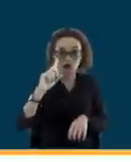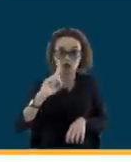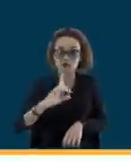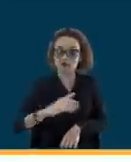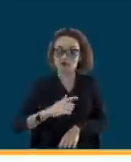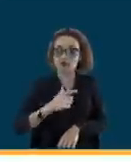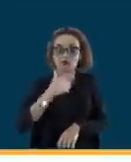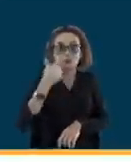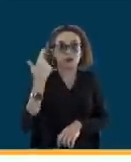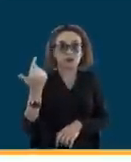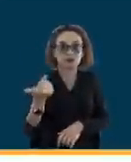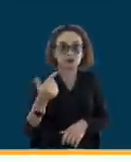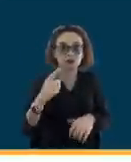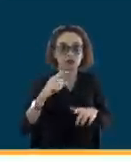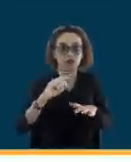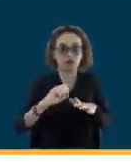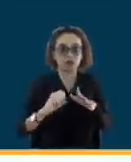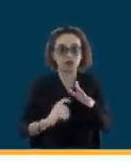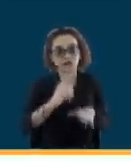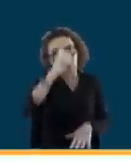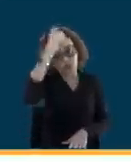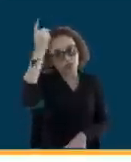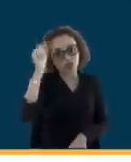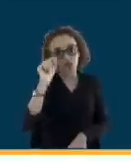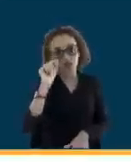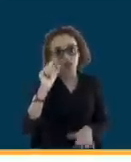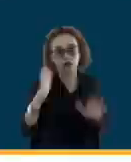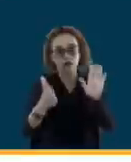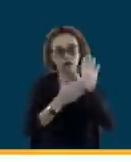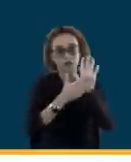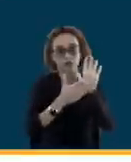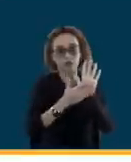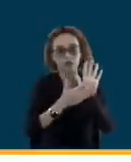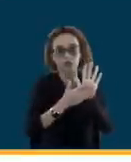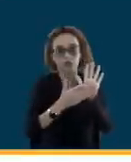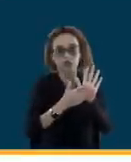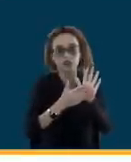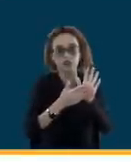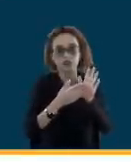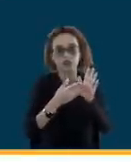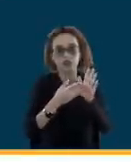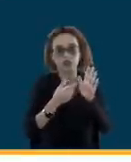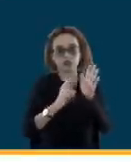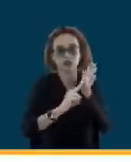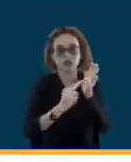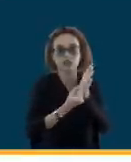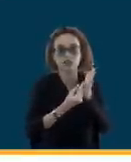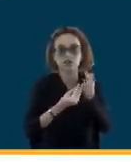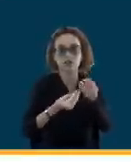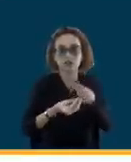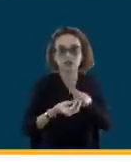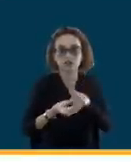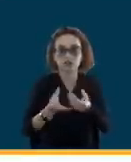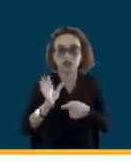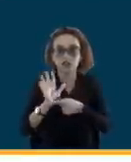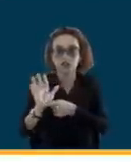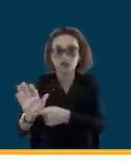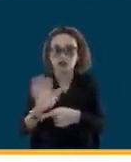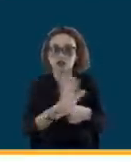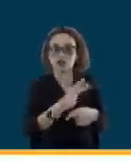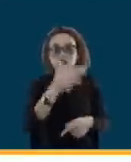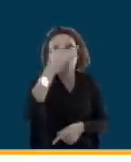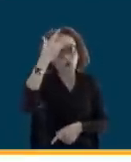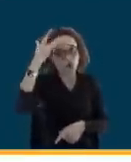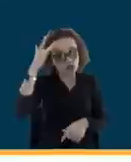proposta, que significa levar para os operadores, fazedores de cultura,